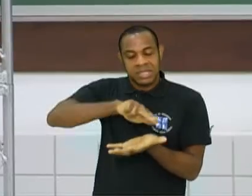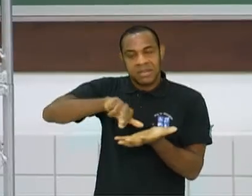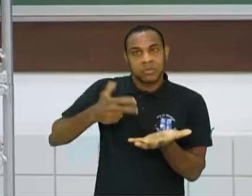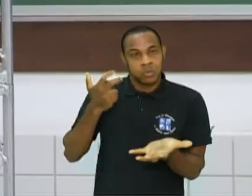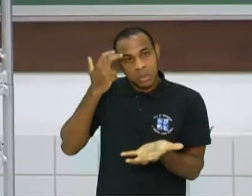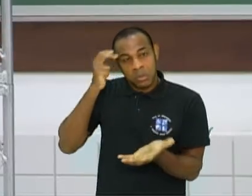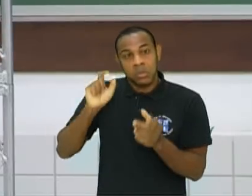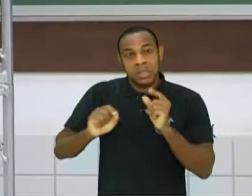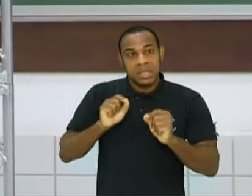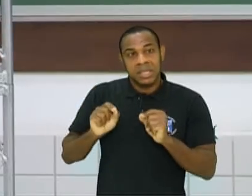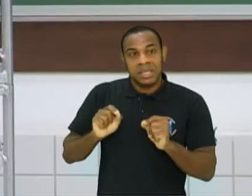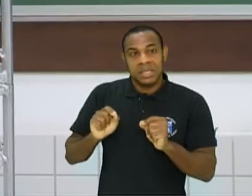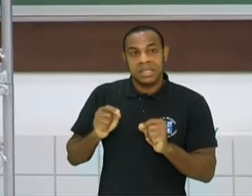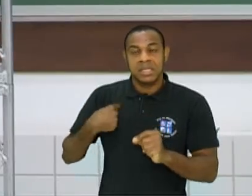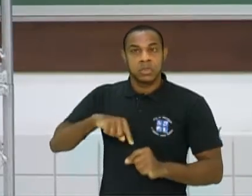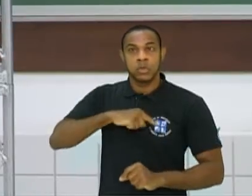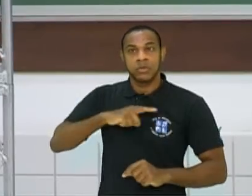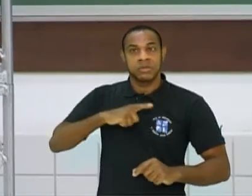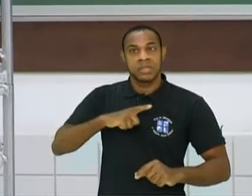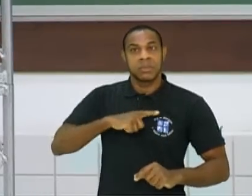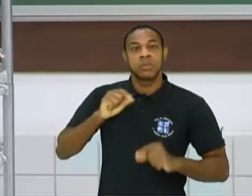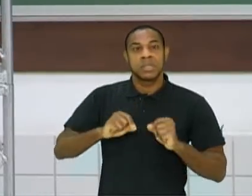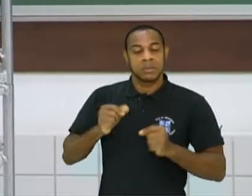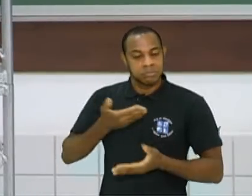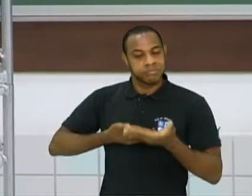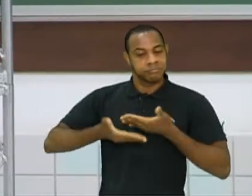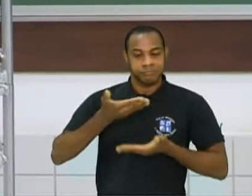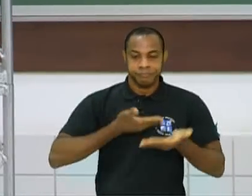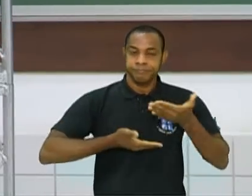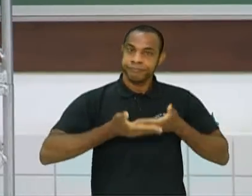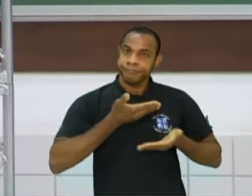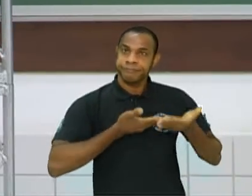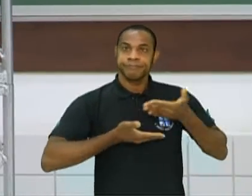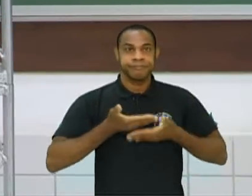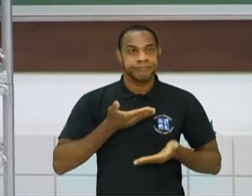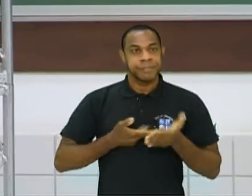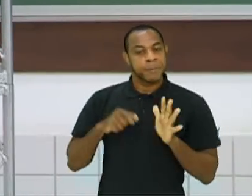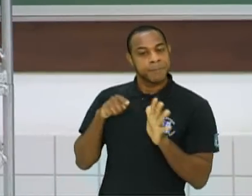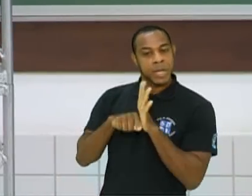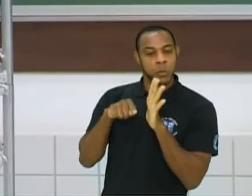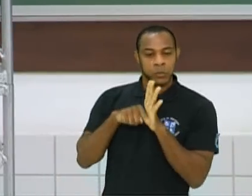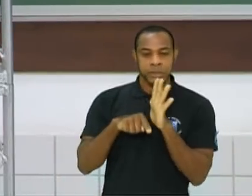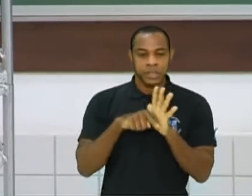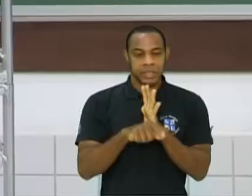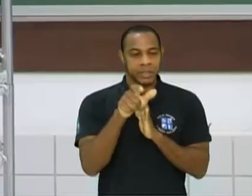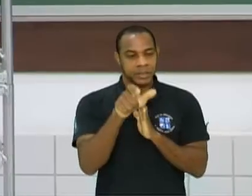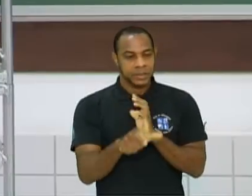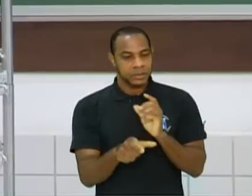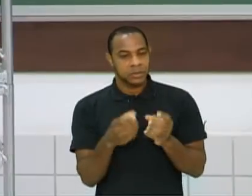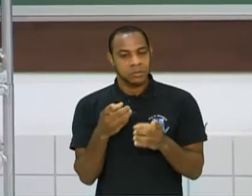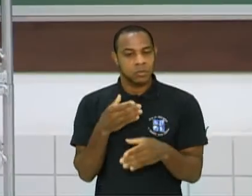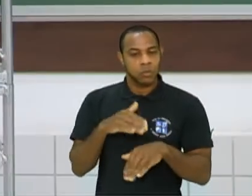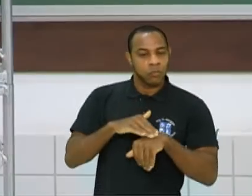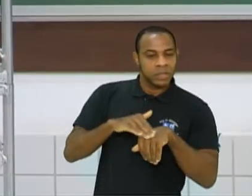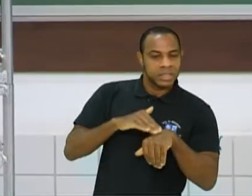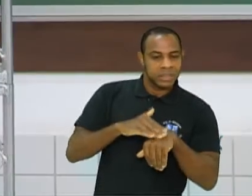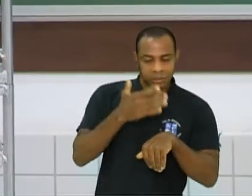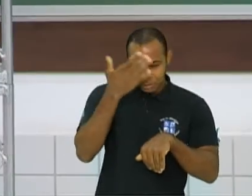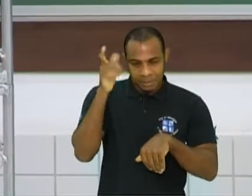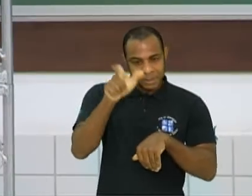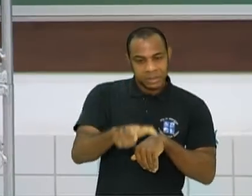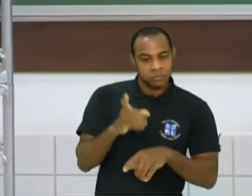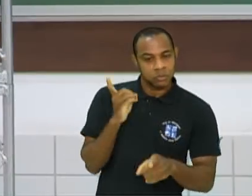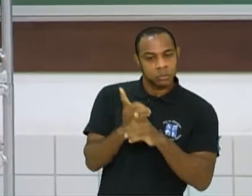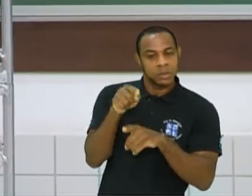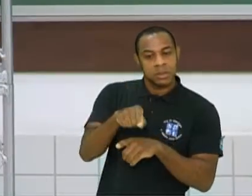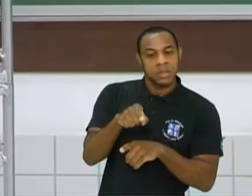fazer? Ele diz ali então que nós temos que nos envolver perguntando, né, encontrando, conversando com a pessoa e